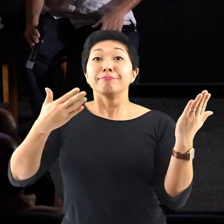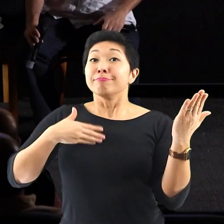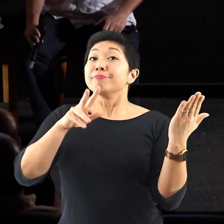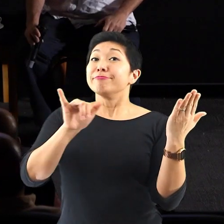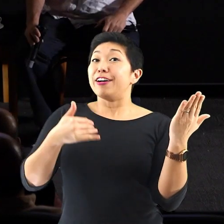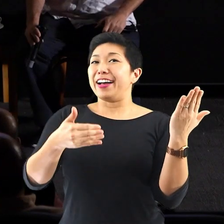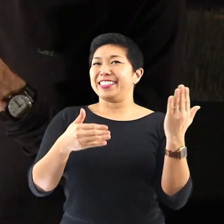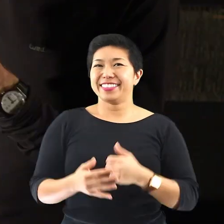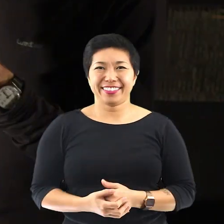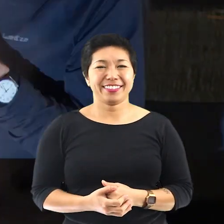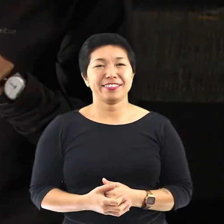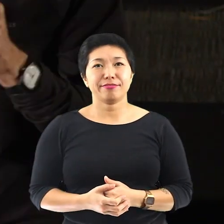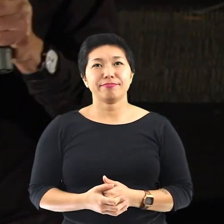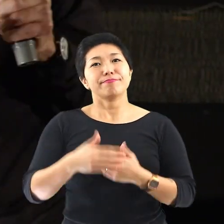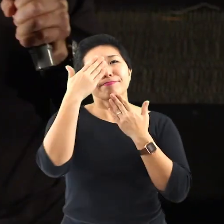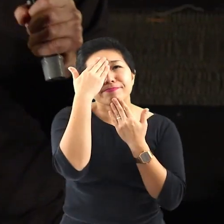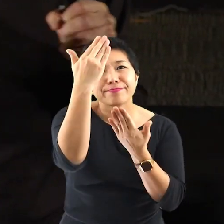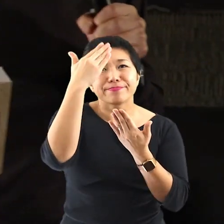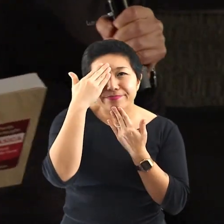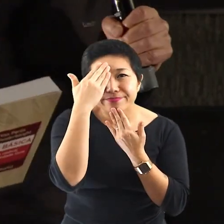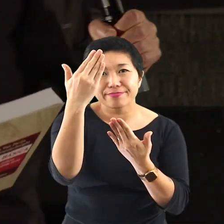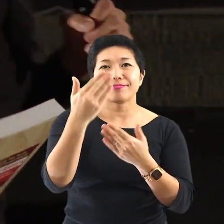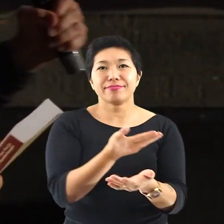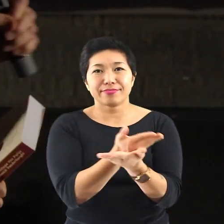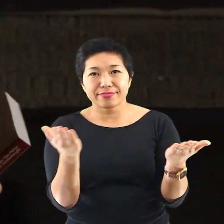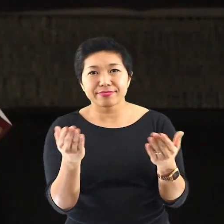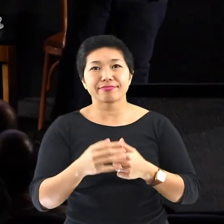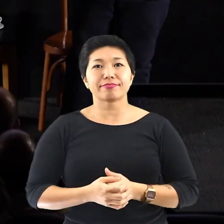tá? Então, muitíssimo